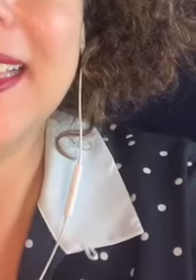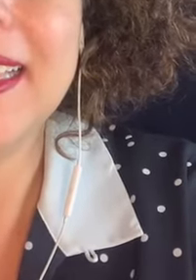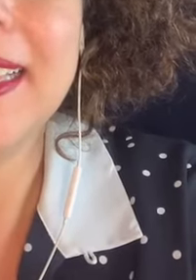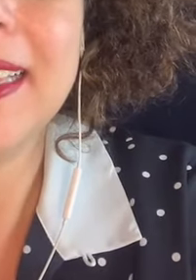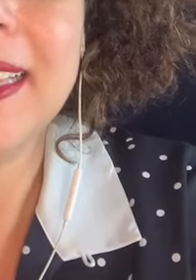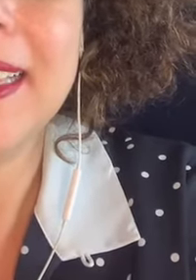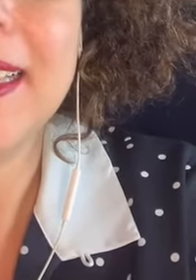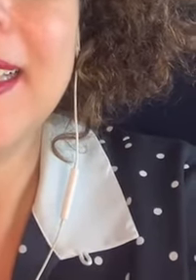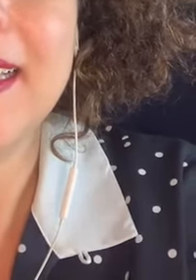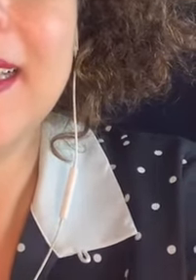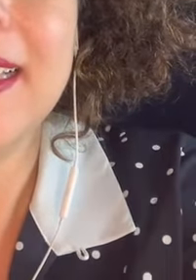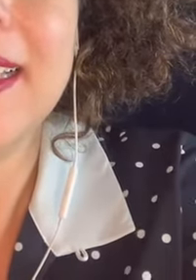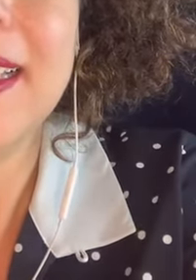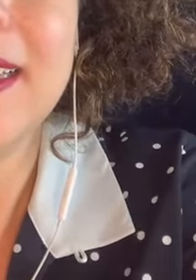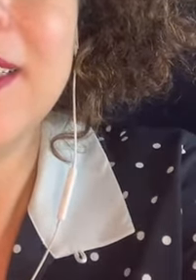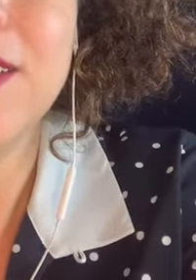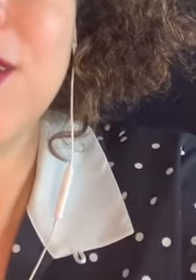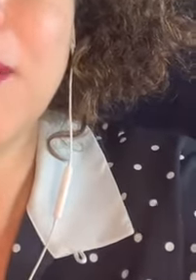e